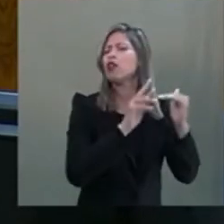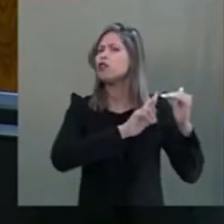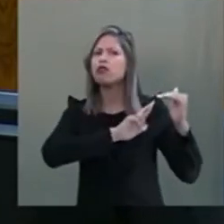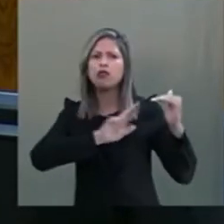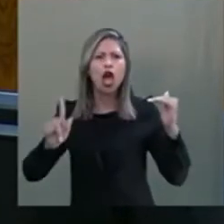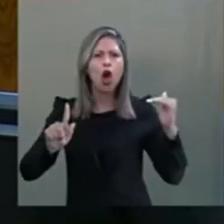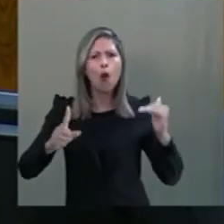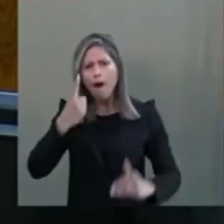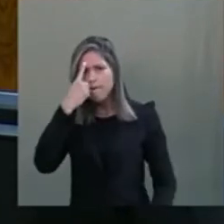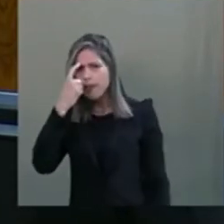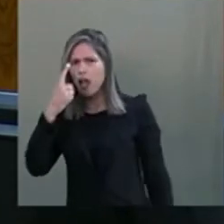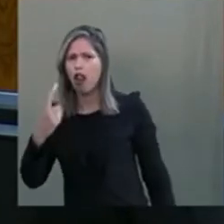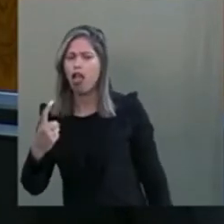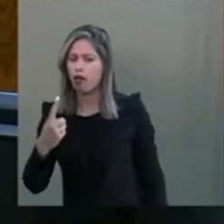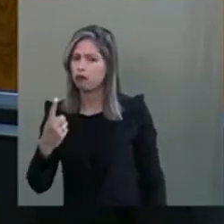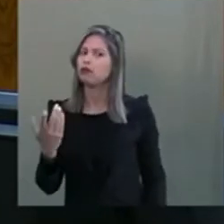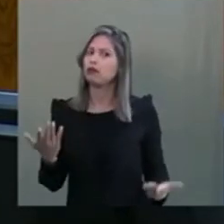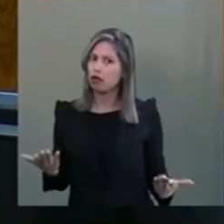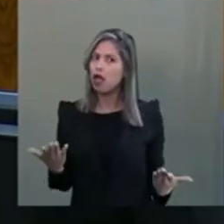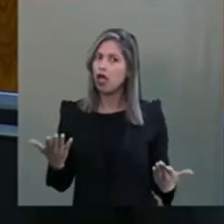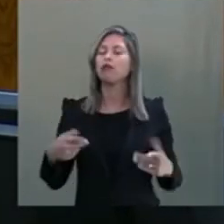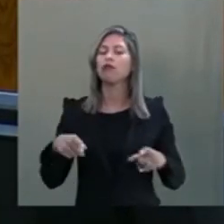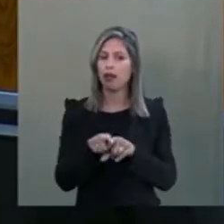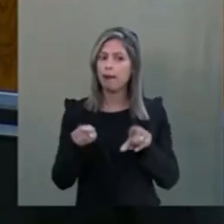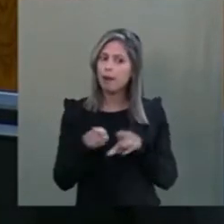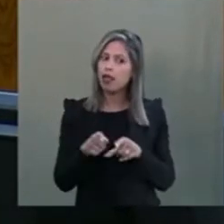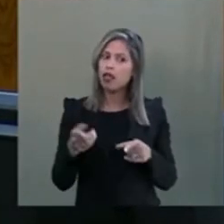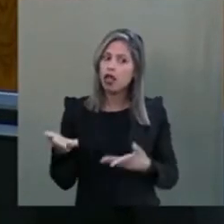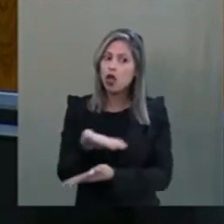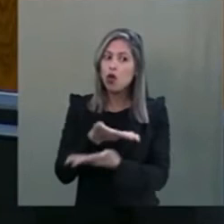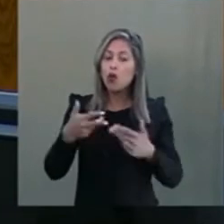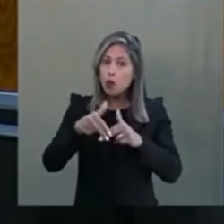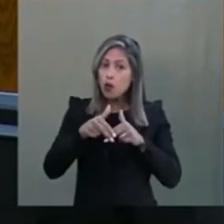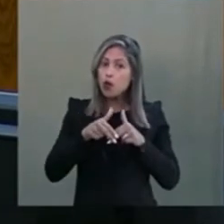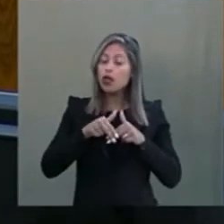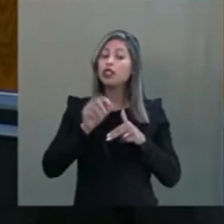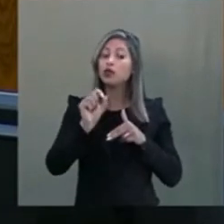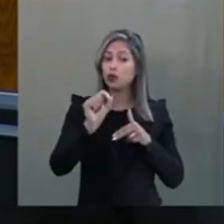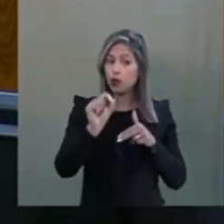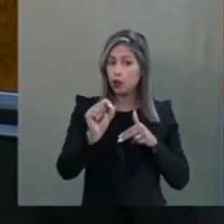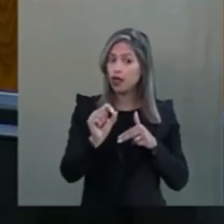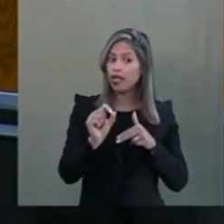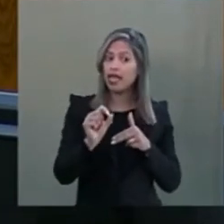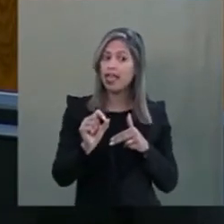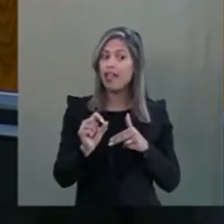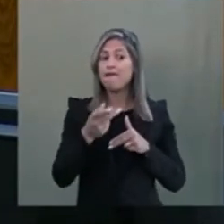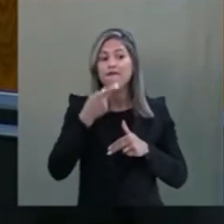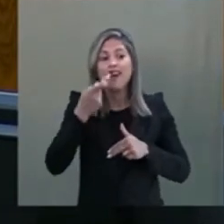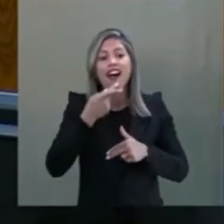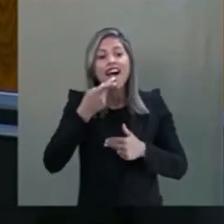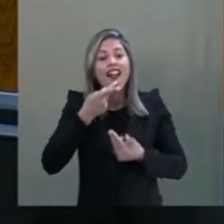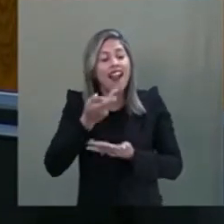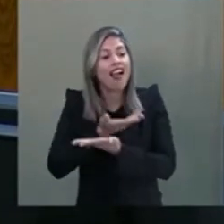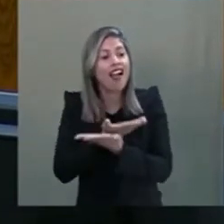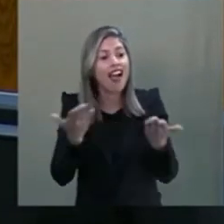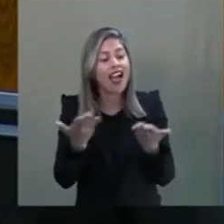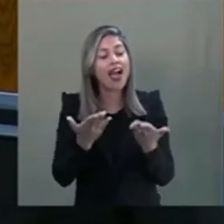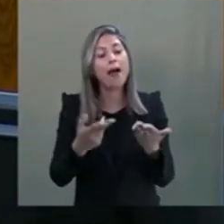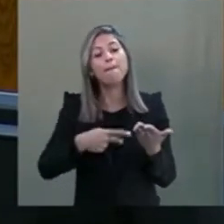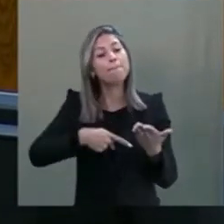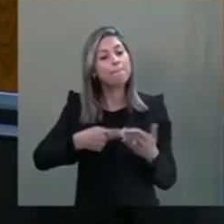de quem é diferente. Por isso, sigamos as palavras de José Bonifácio, o patriarca da